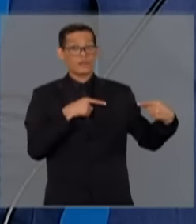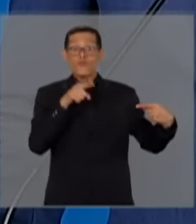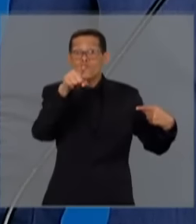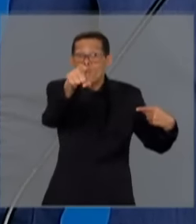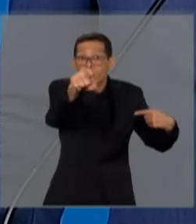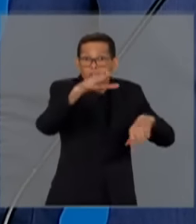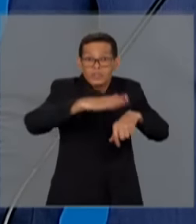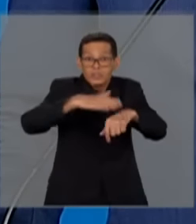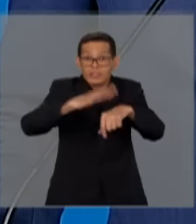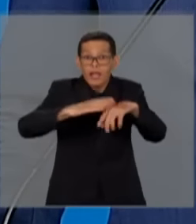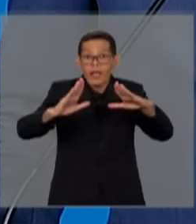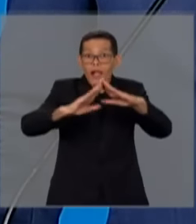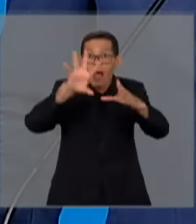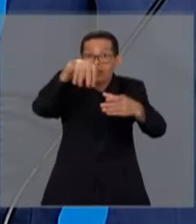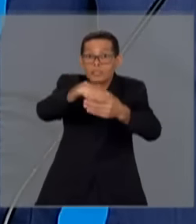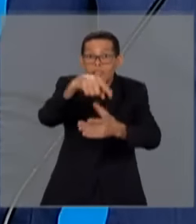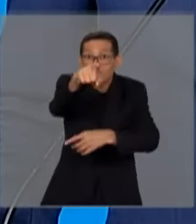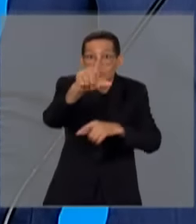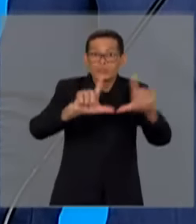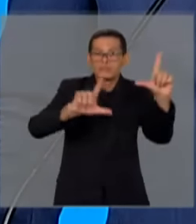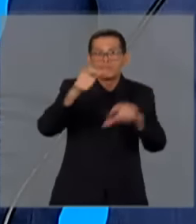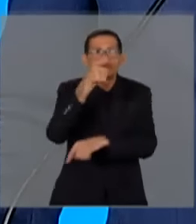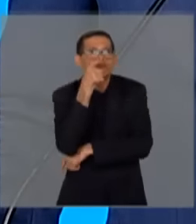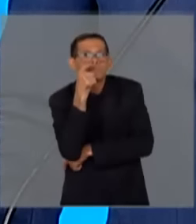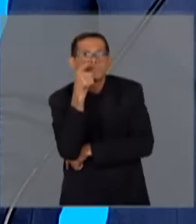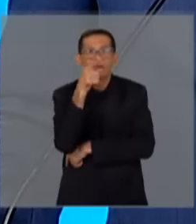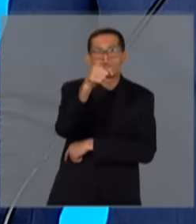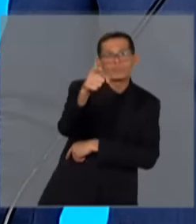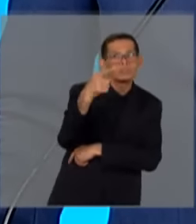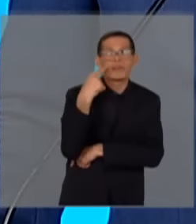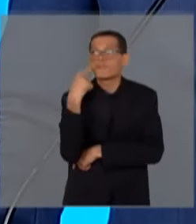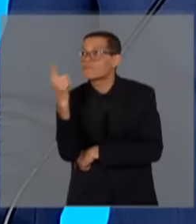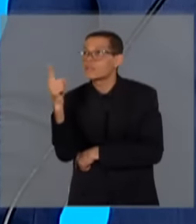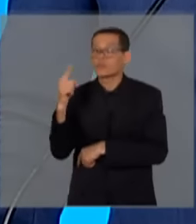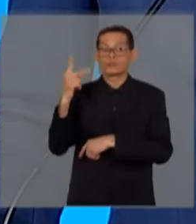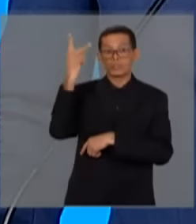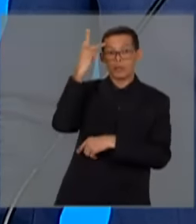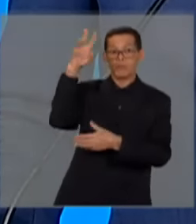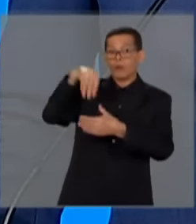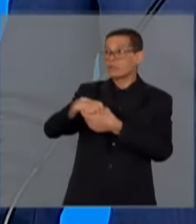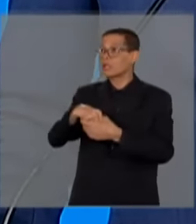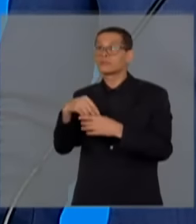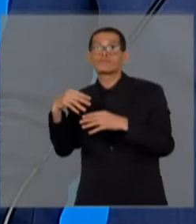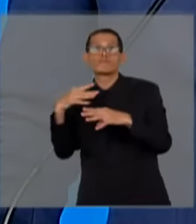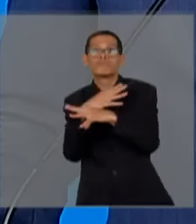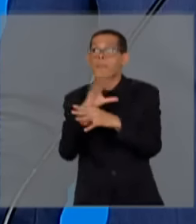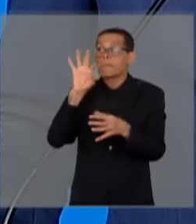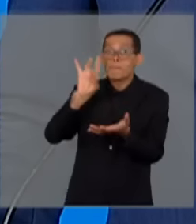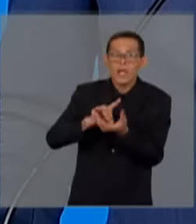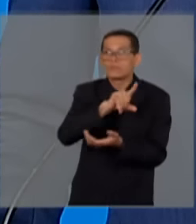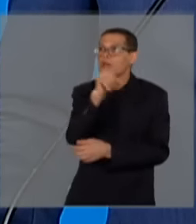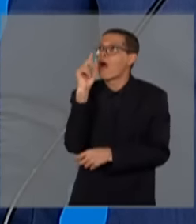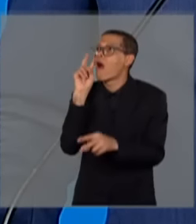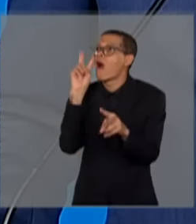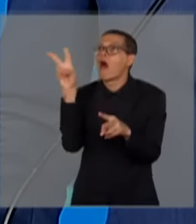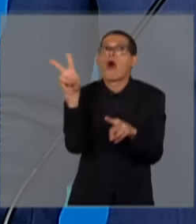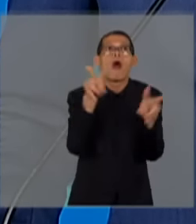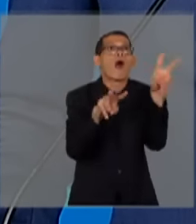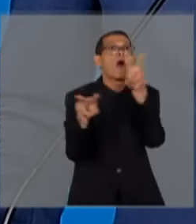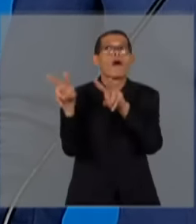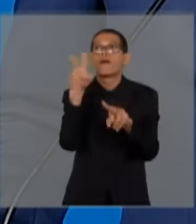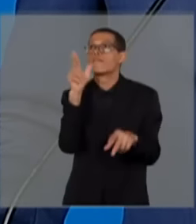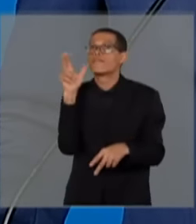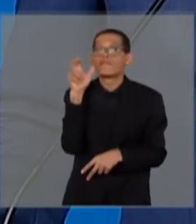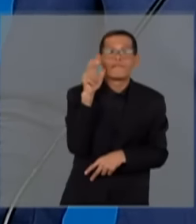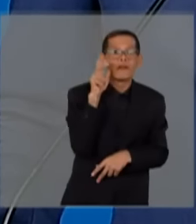você você que vive na São Paulo real não da propaganda e no discurso dele Faça o seu juízo Faça o seu